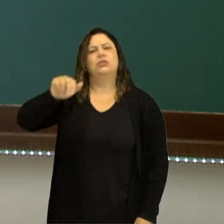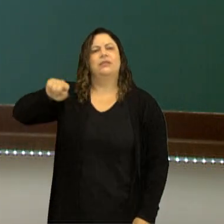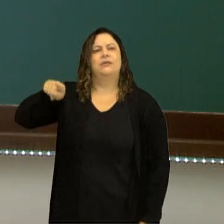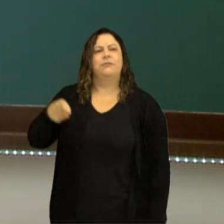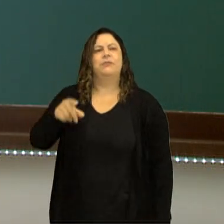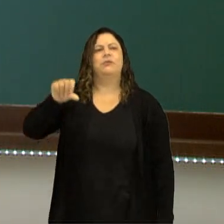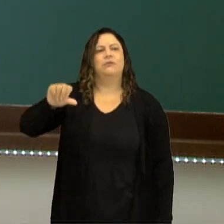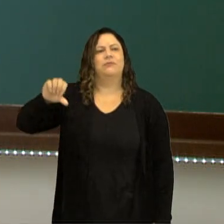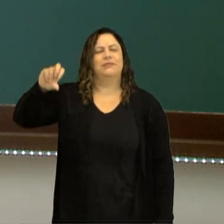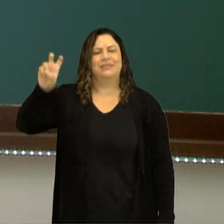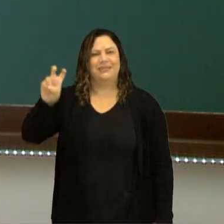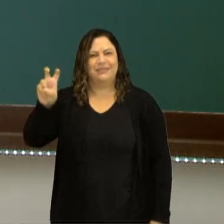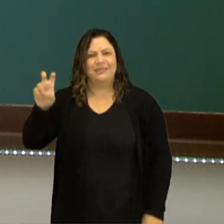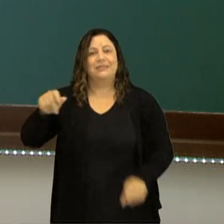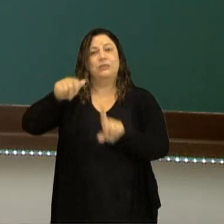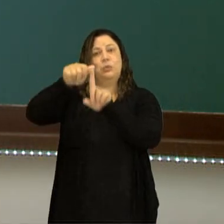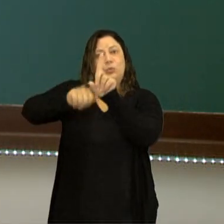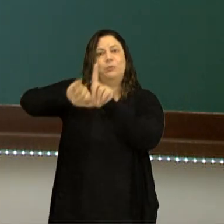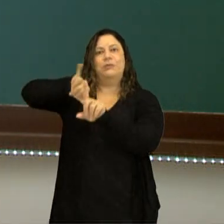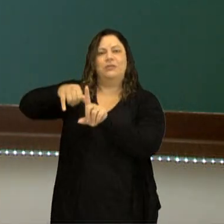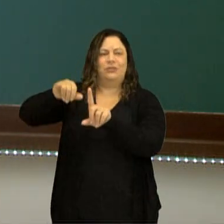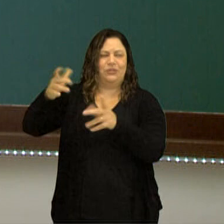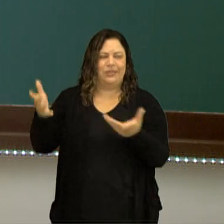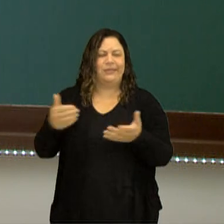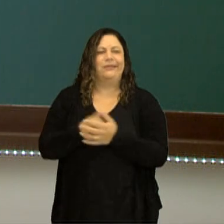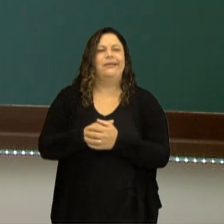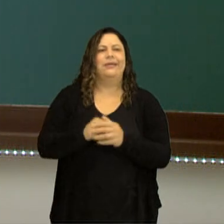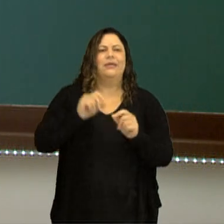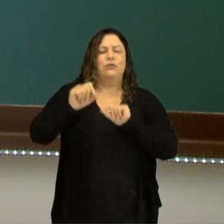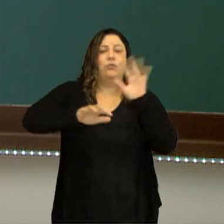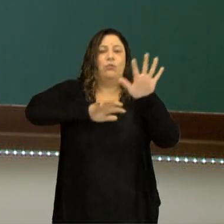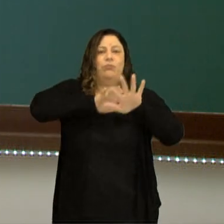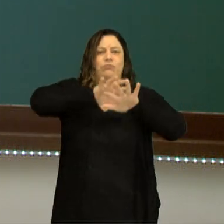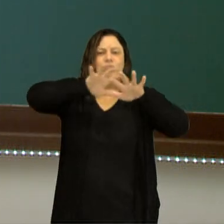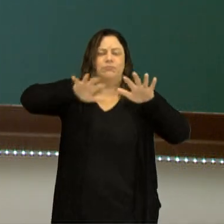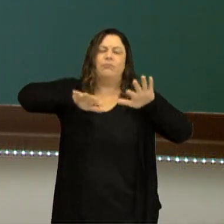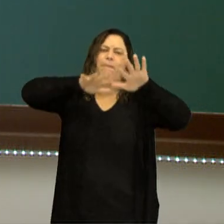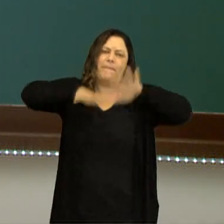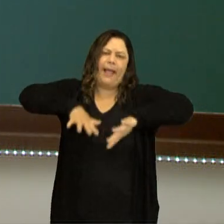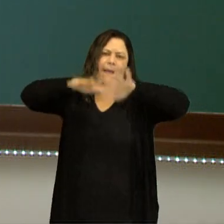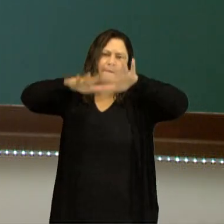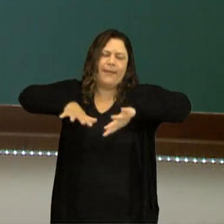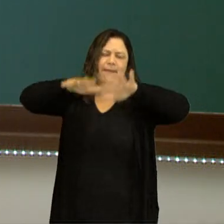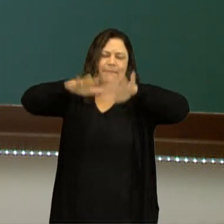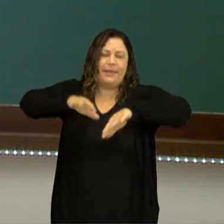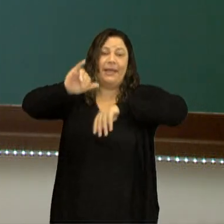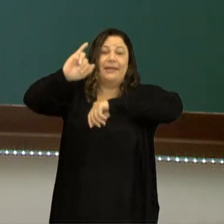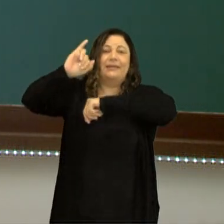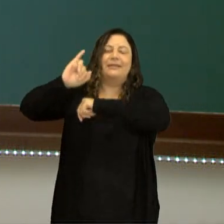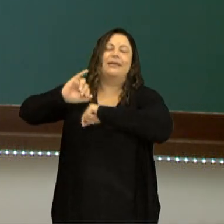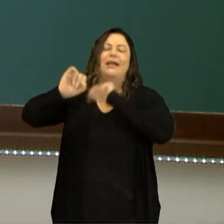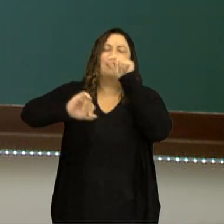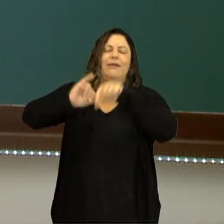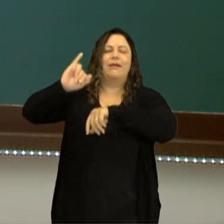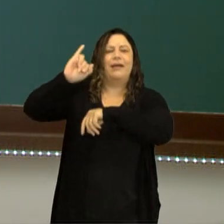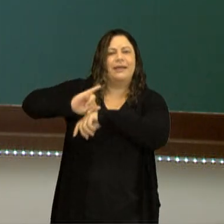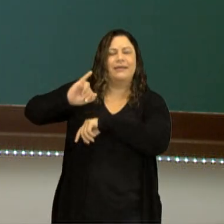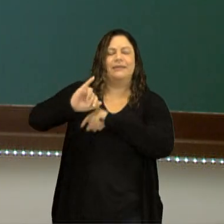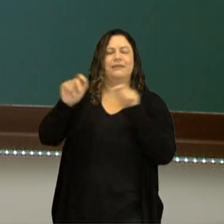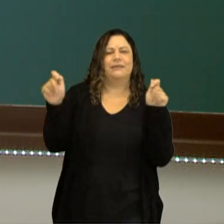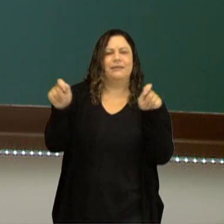grande protesto na cidade de São Petersburgo, que na época era a capital russa, e eles vão,